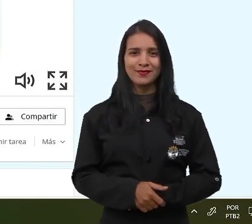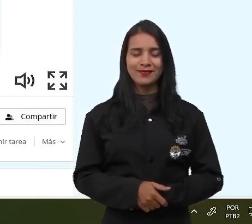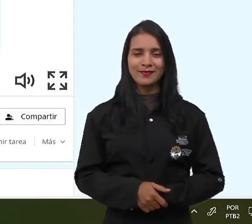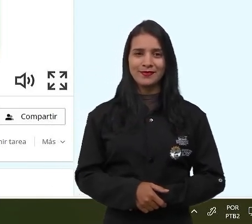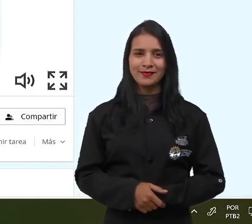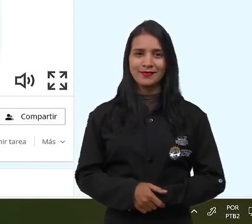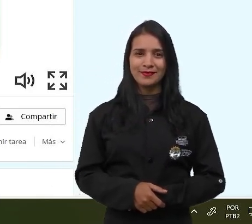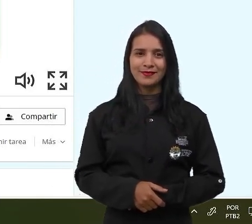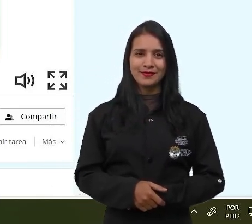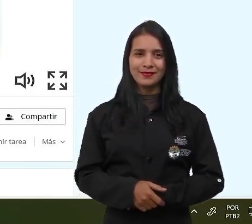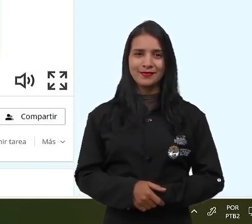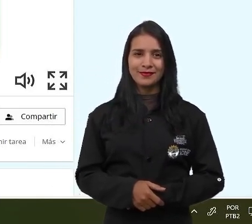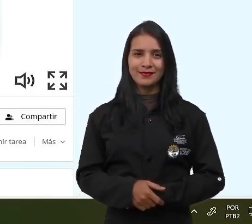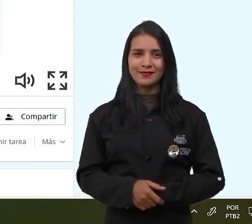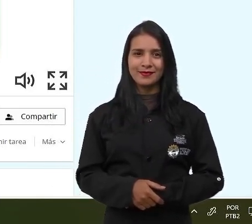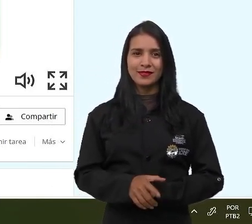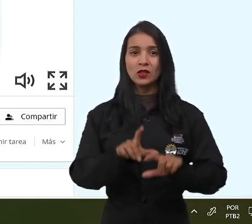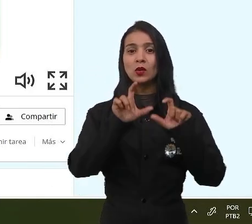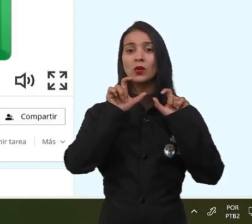Continuando.